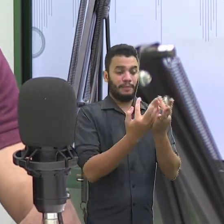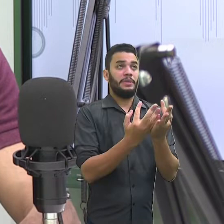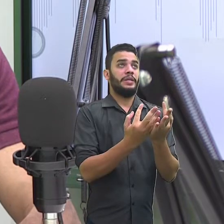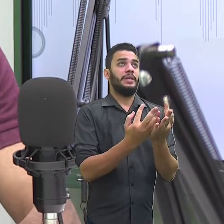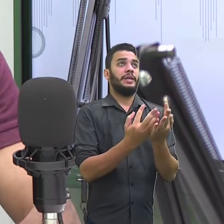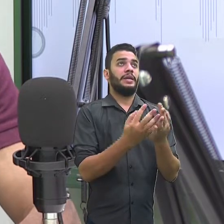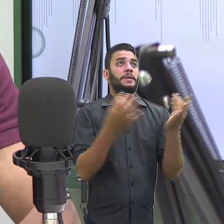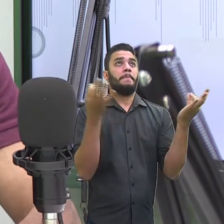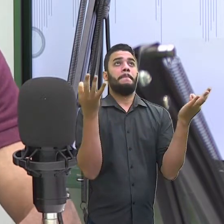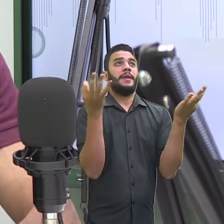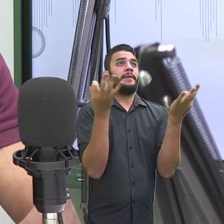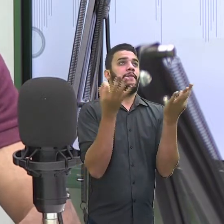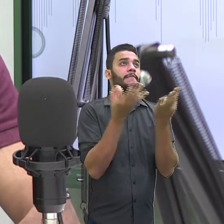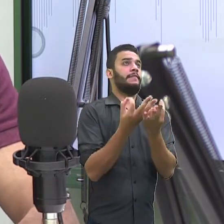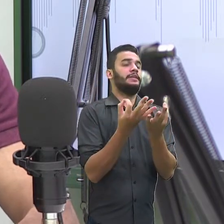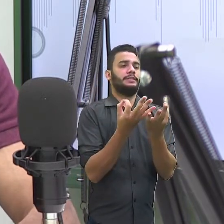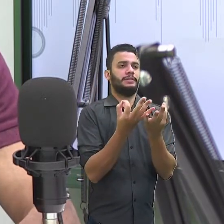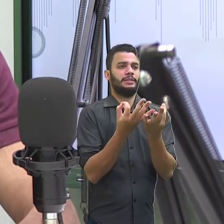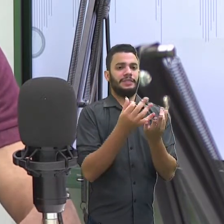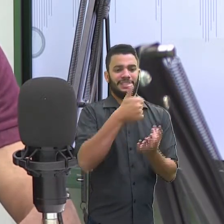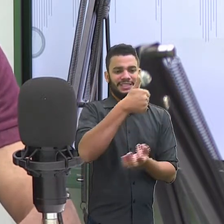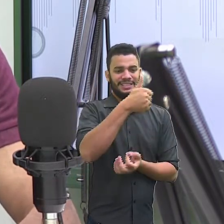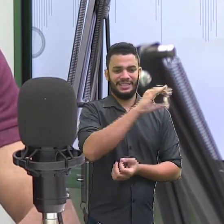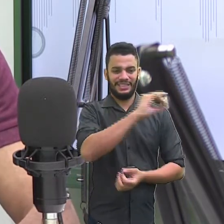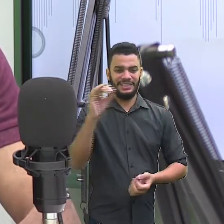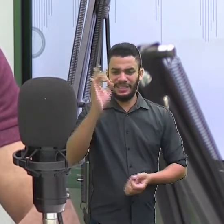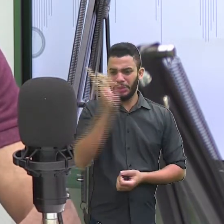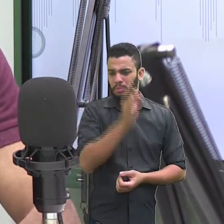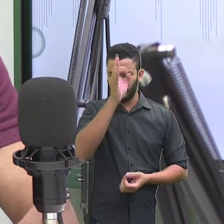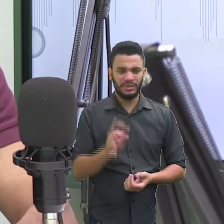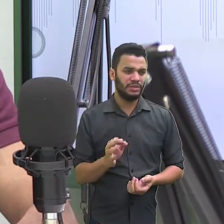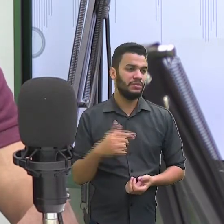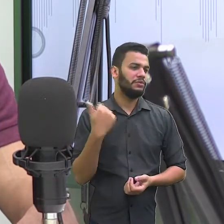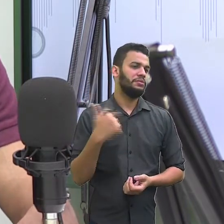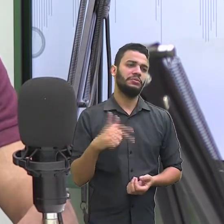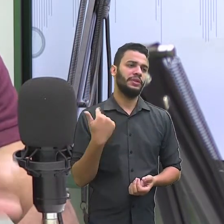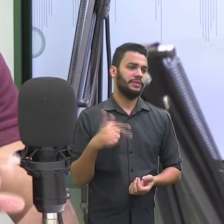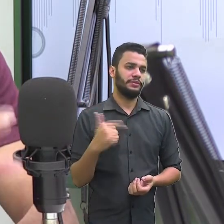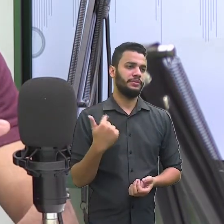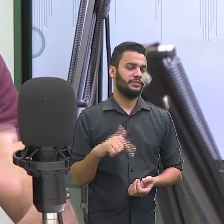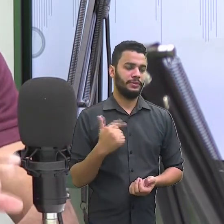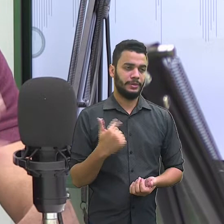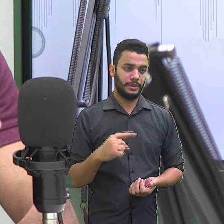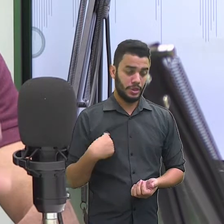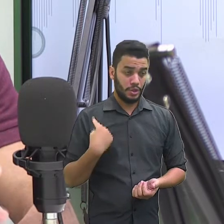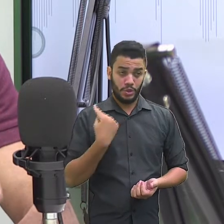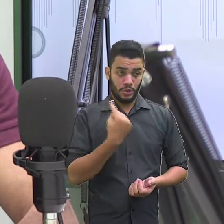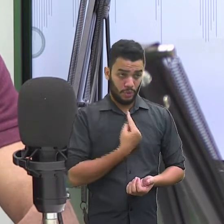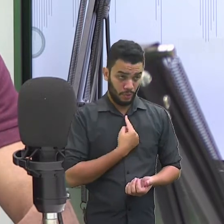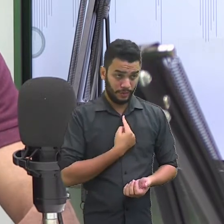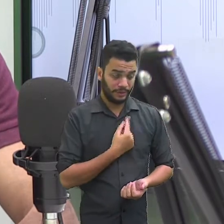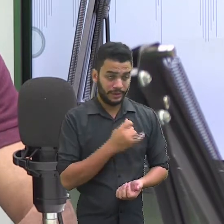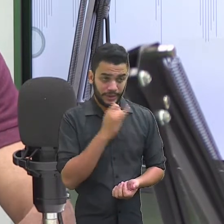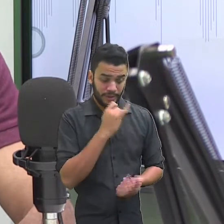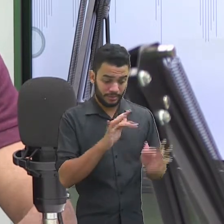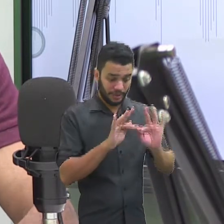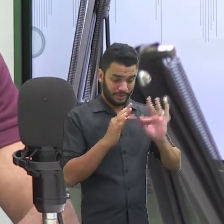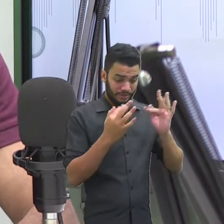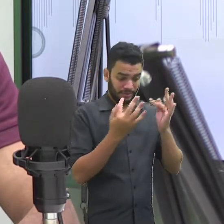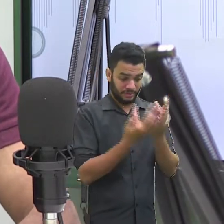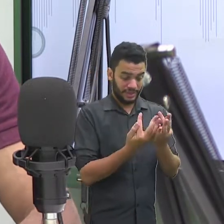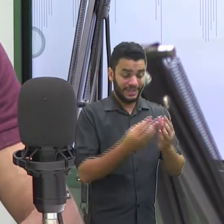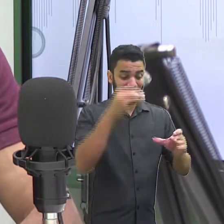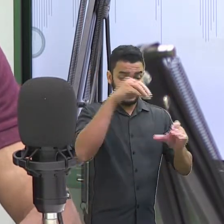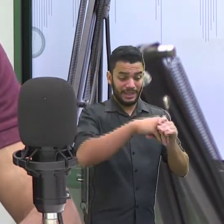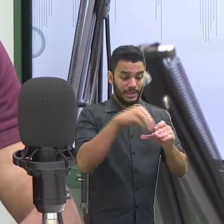família perfeita não existe, família perfeita é um mito. É um mito, família perfeita. Todas nossas famílias têm as suas